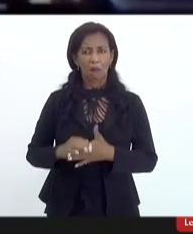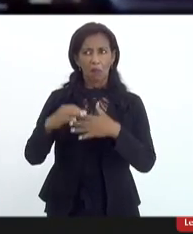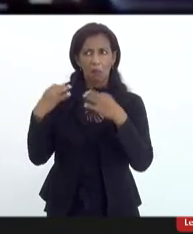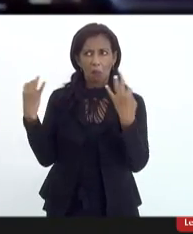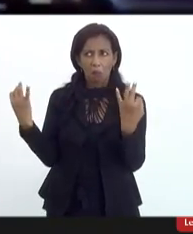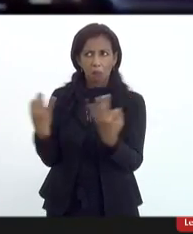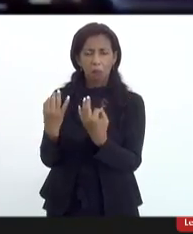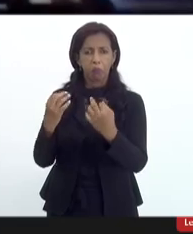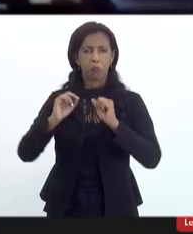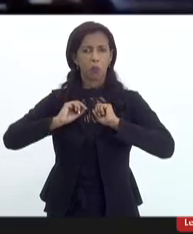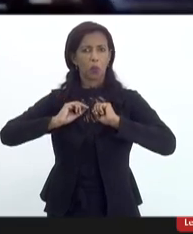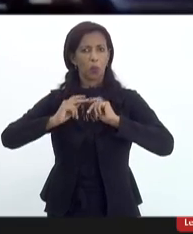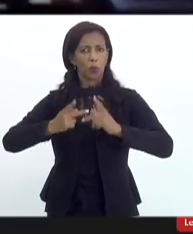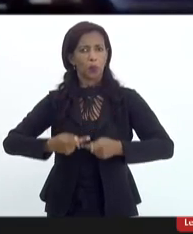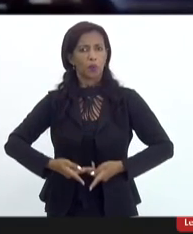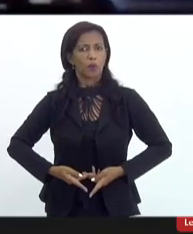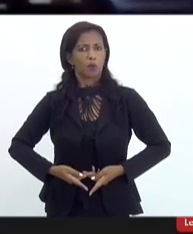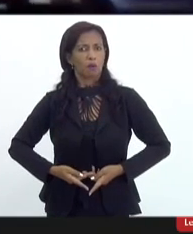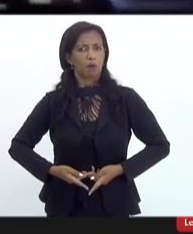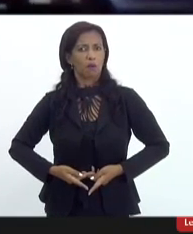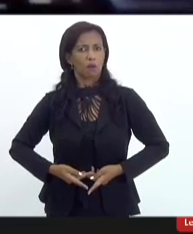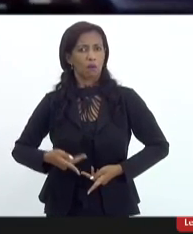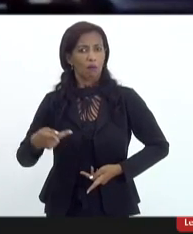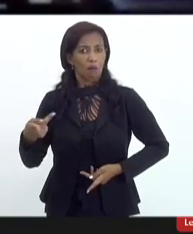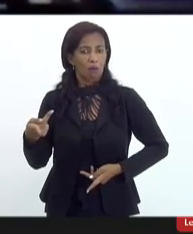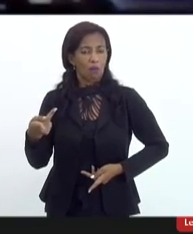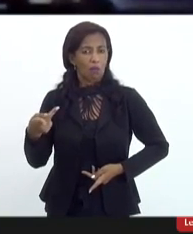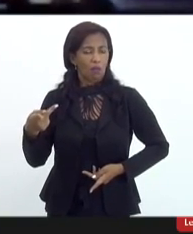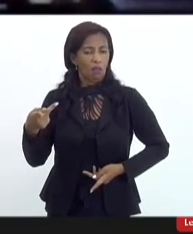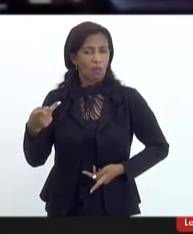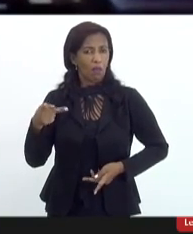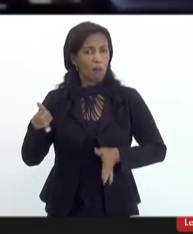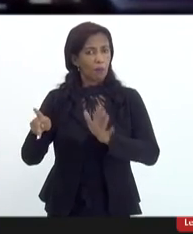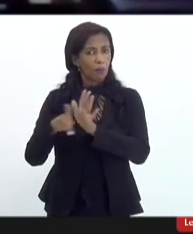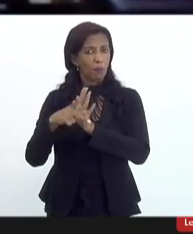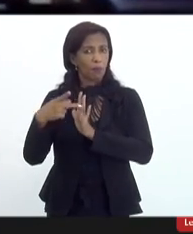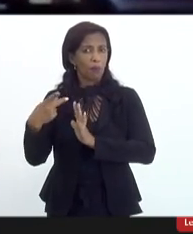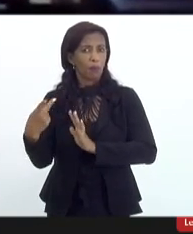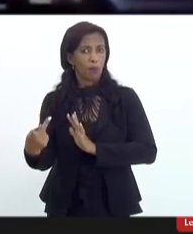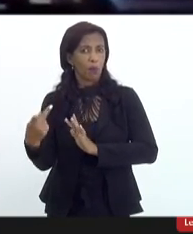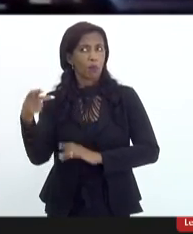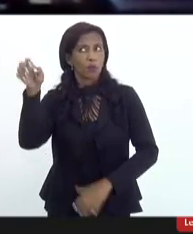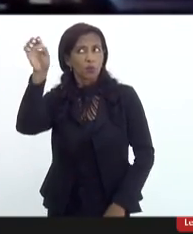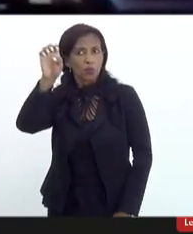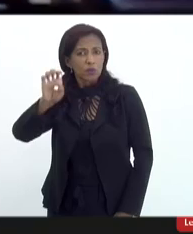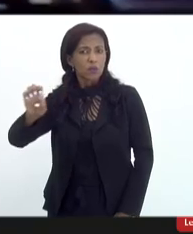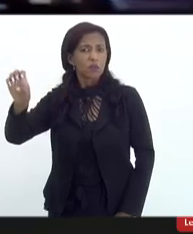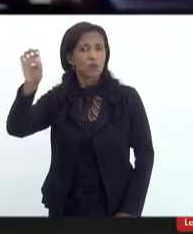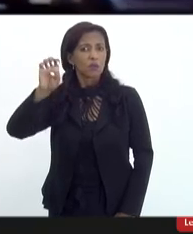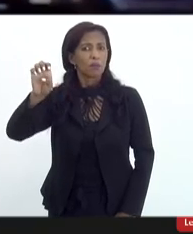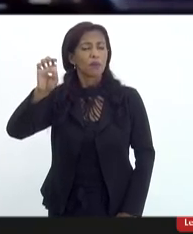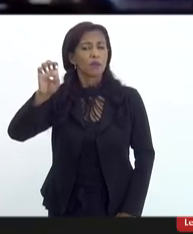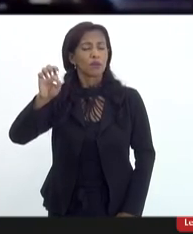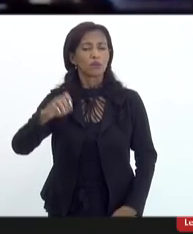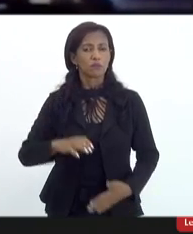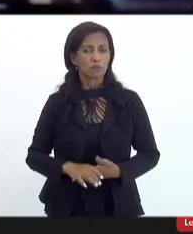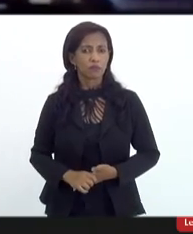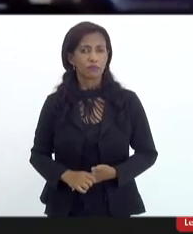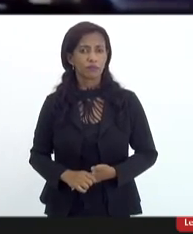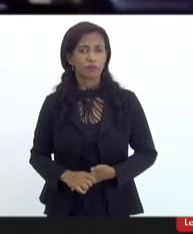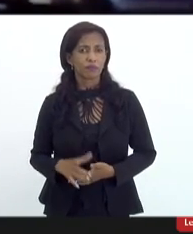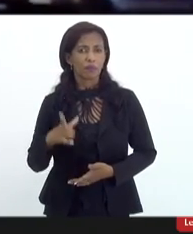plausível para a humanidade é a proveniente desses europeus, que